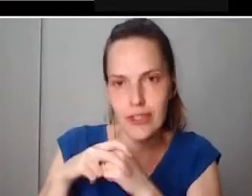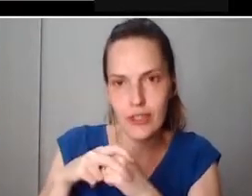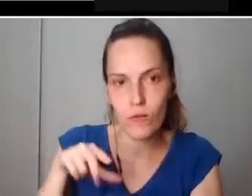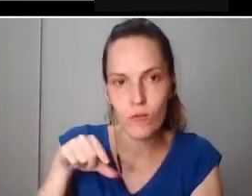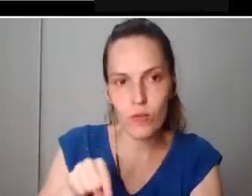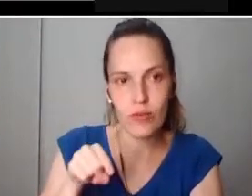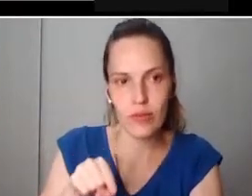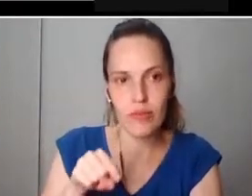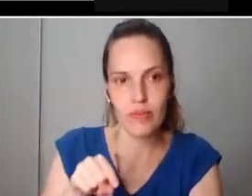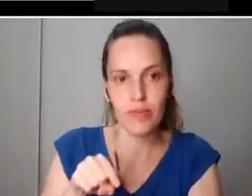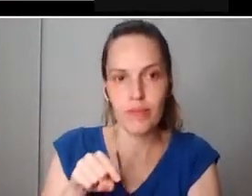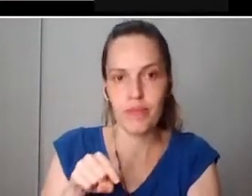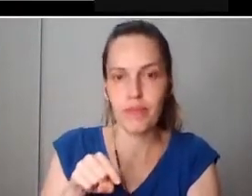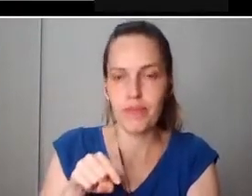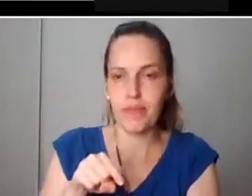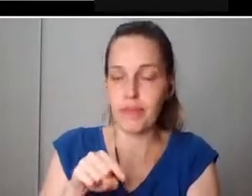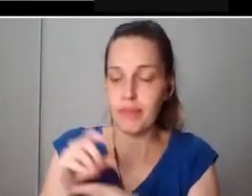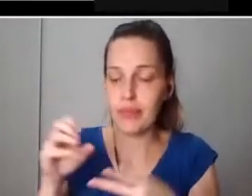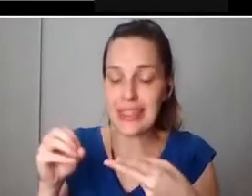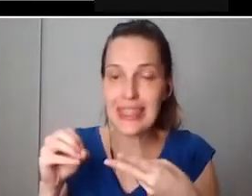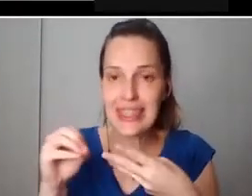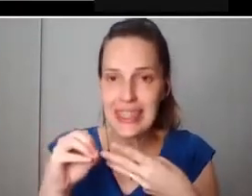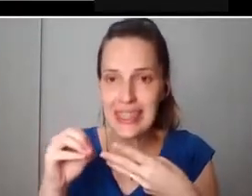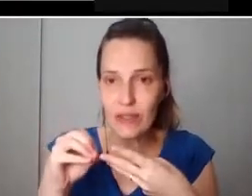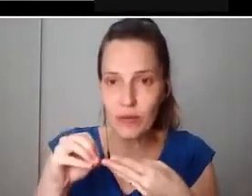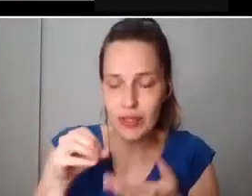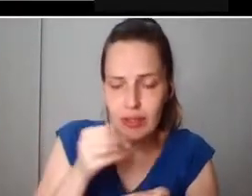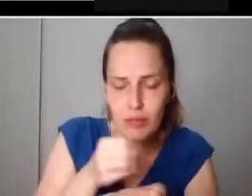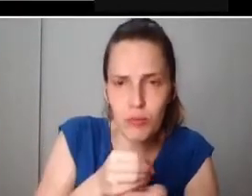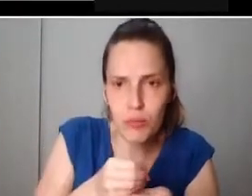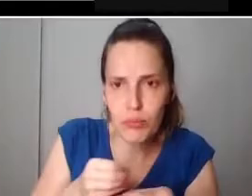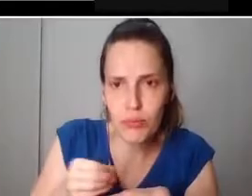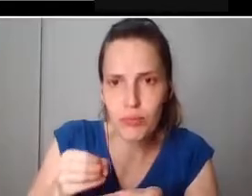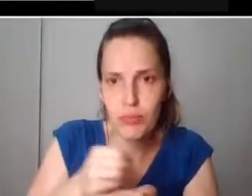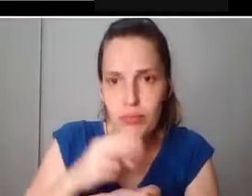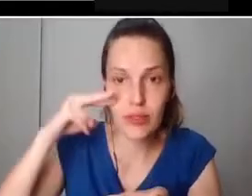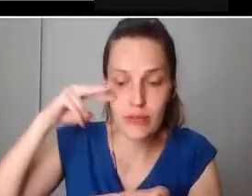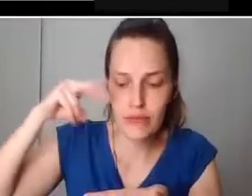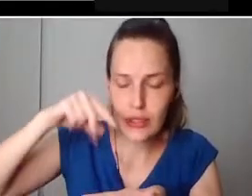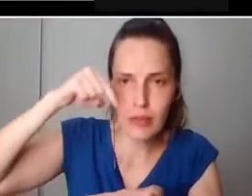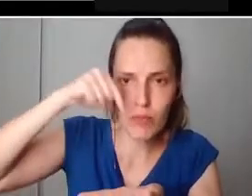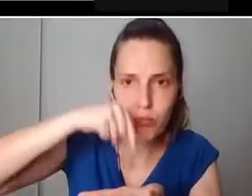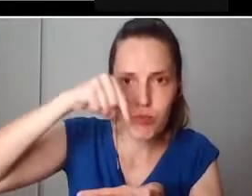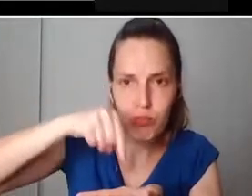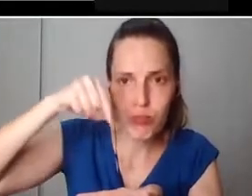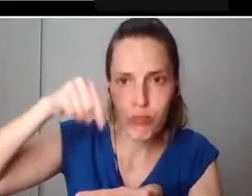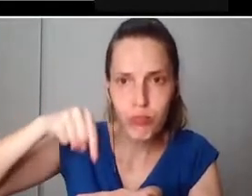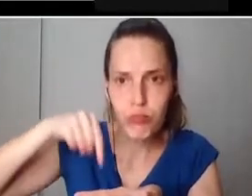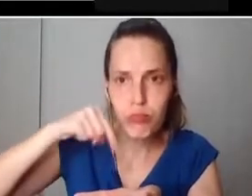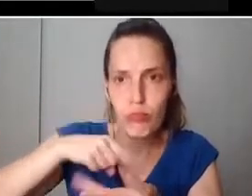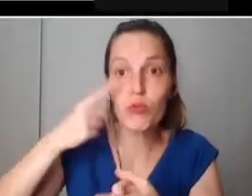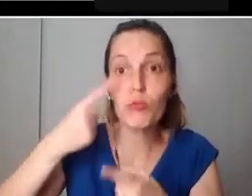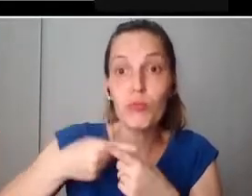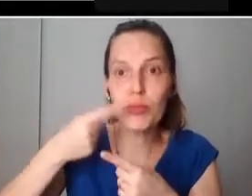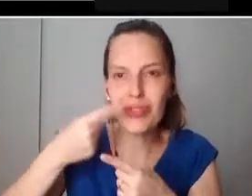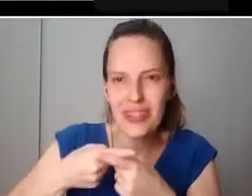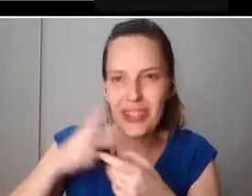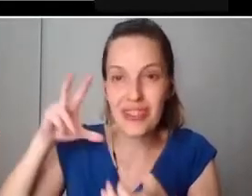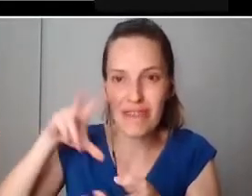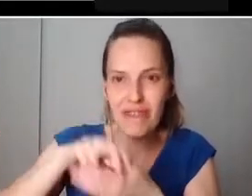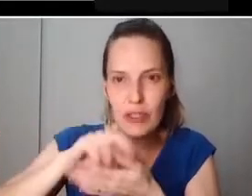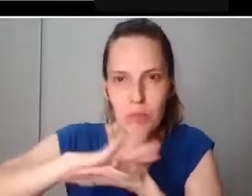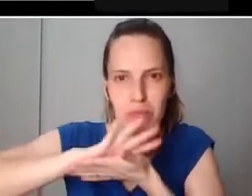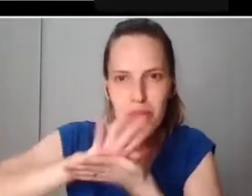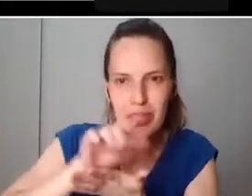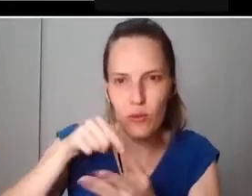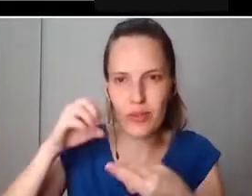uma camada de células, né, e a gente vê esses buraquinhos aqui que foram criados porque o vírus matou as células, né. Aqui a camadinha está inteira,